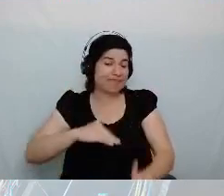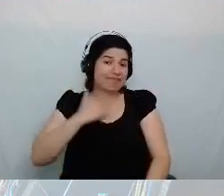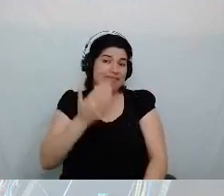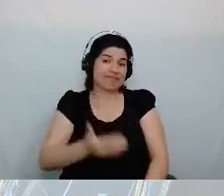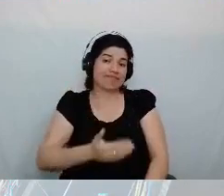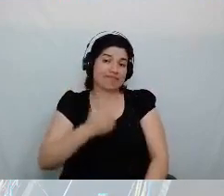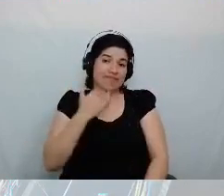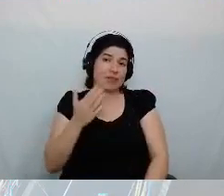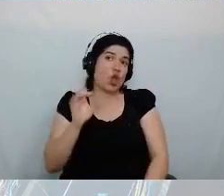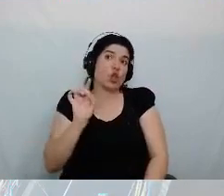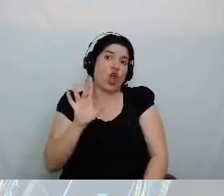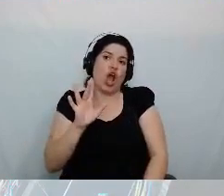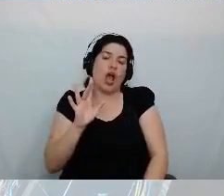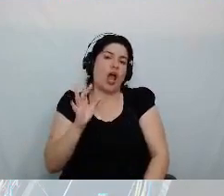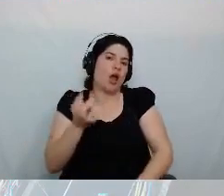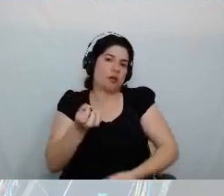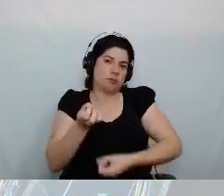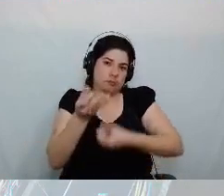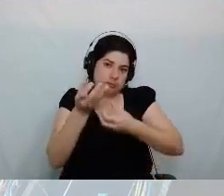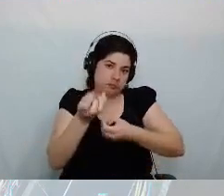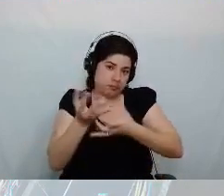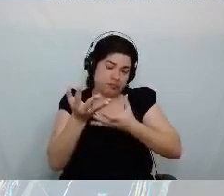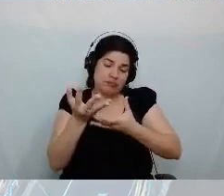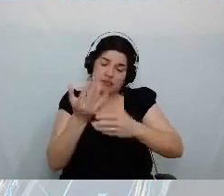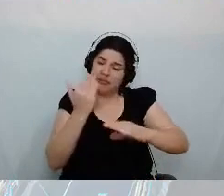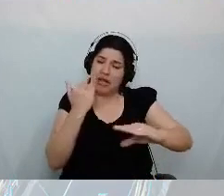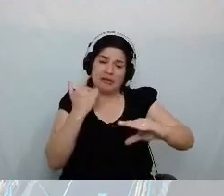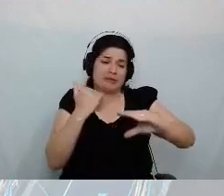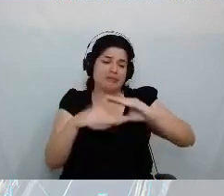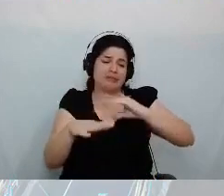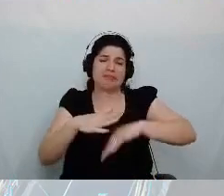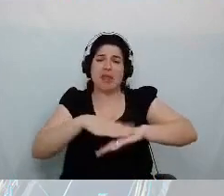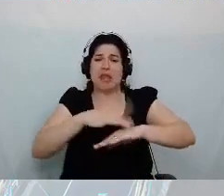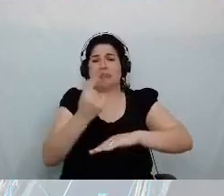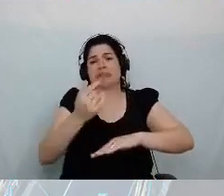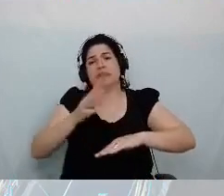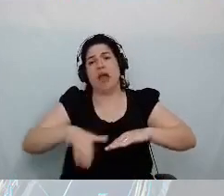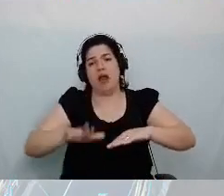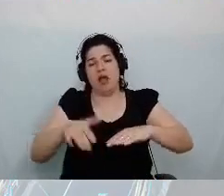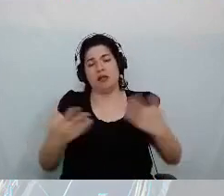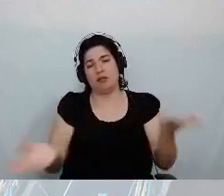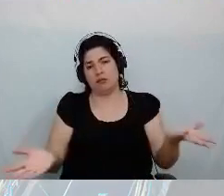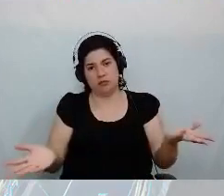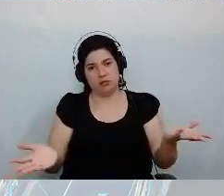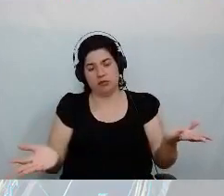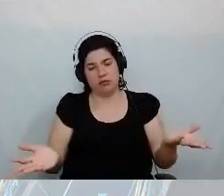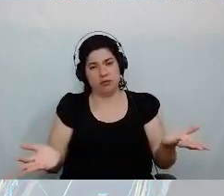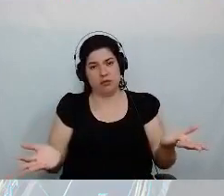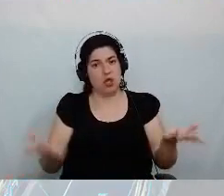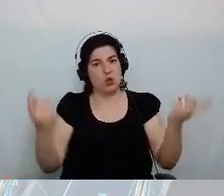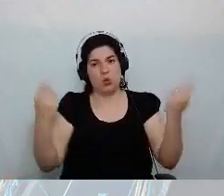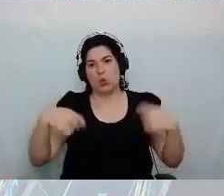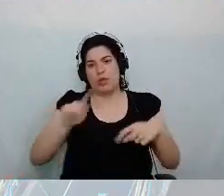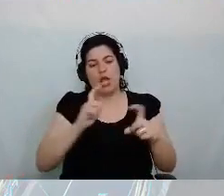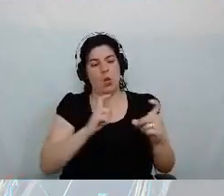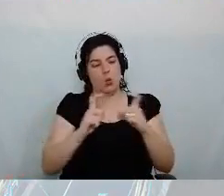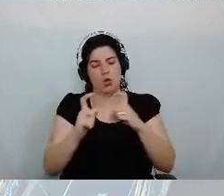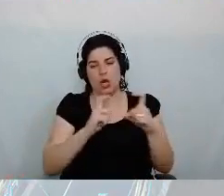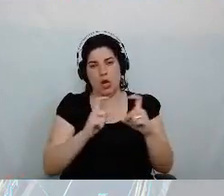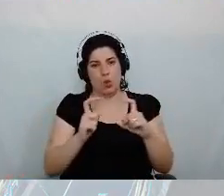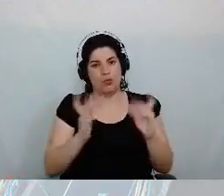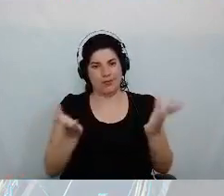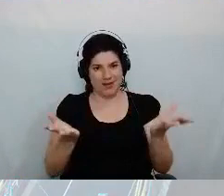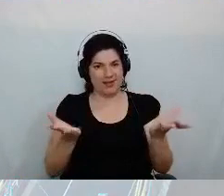para informar, pessoal, manda um e-mail, é muito mais barato. Não precisa fazer uma reunião.